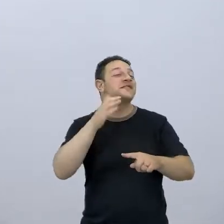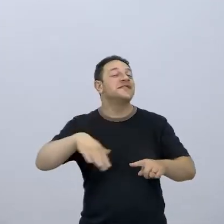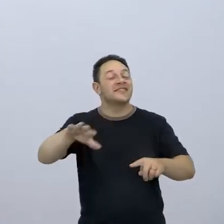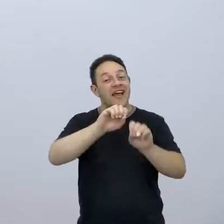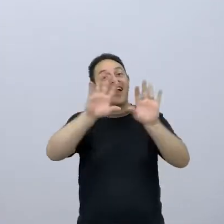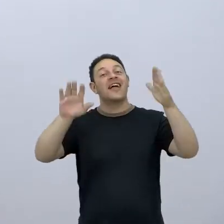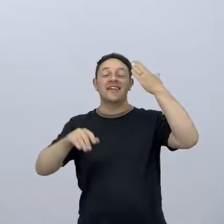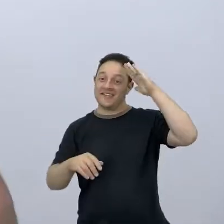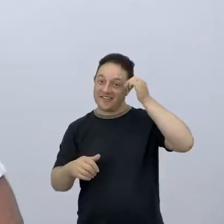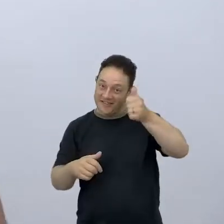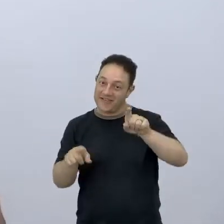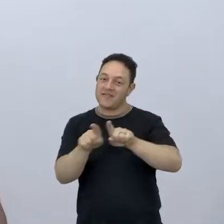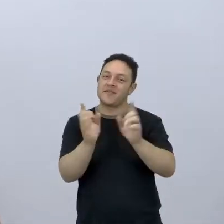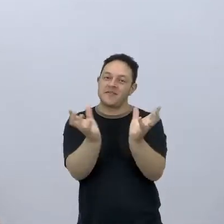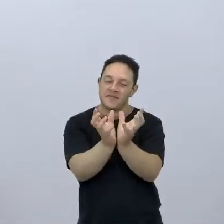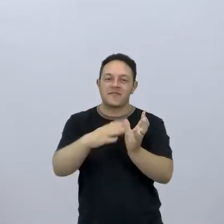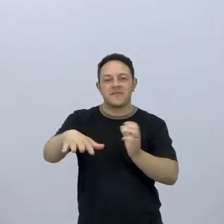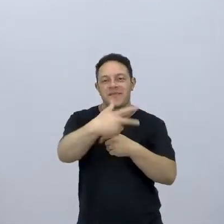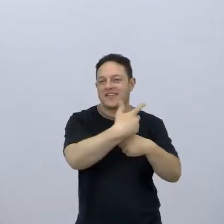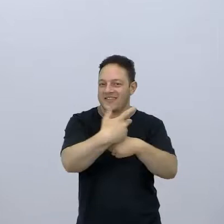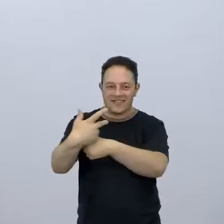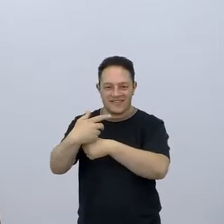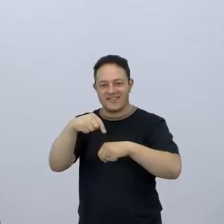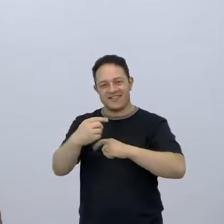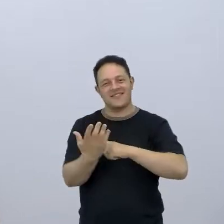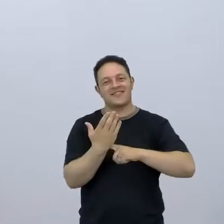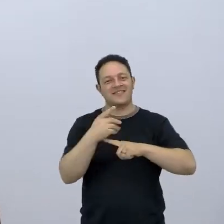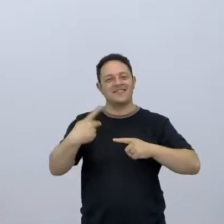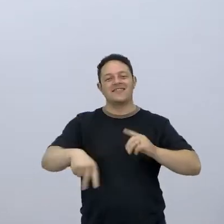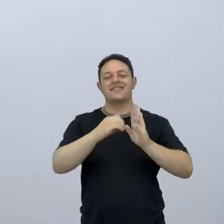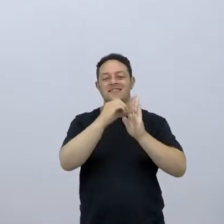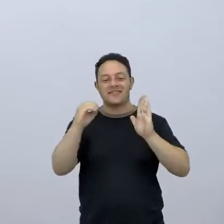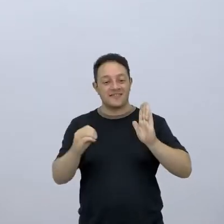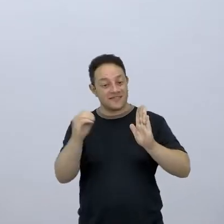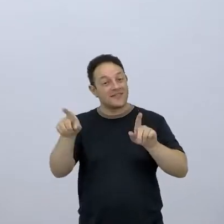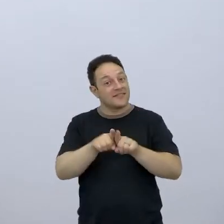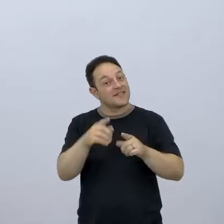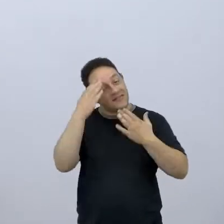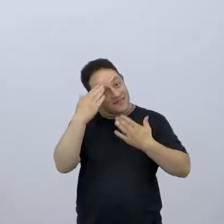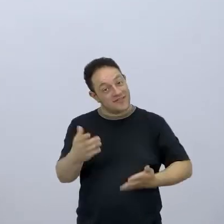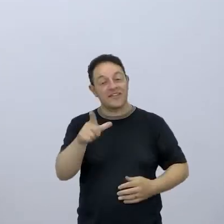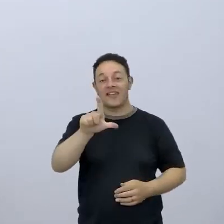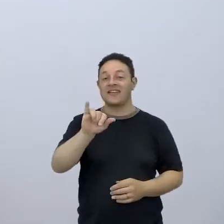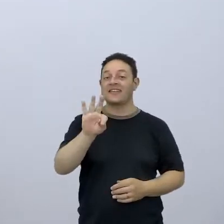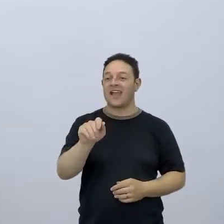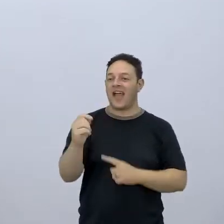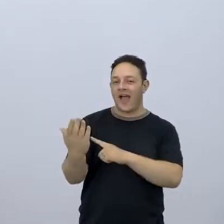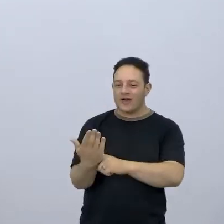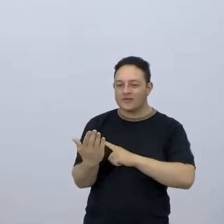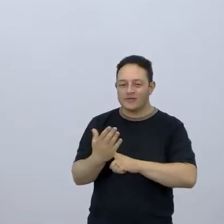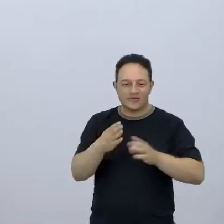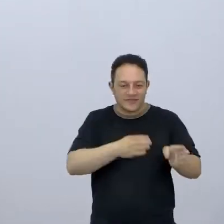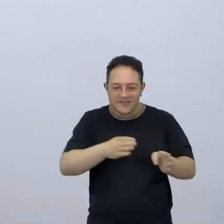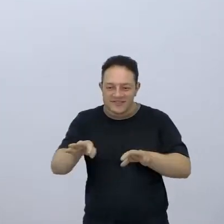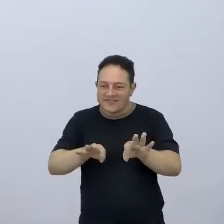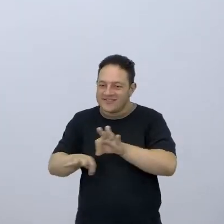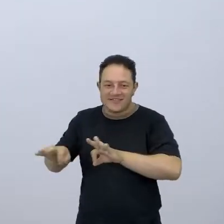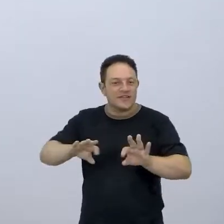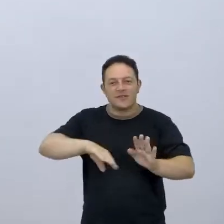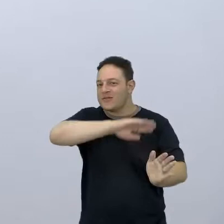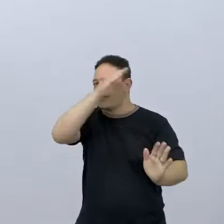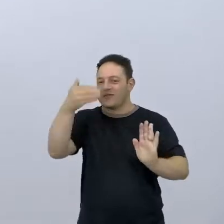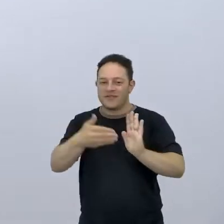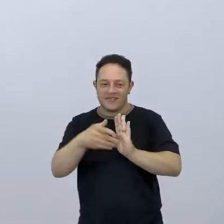fica difícil, a toda a produção também da Vanzolini aqui no CMSP, principalmente a Lita que tá aqui, como sempre, fazendo malabares em cima